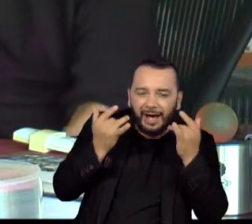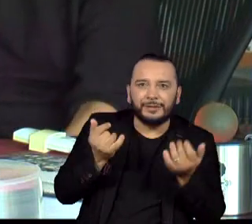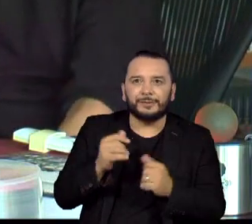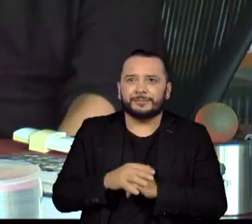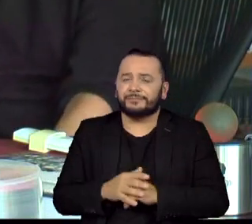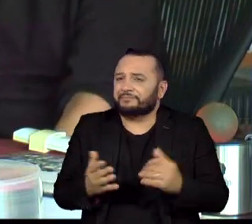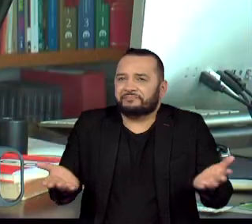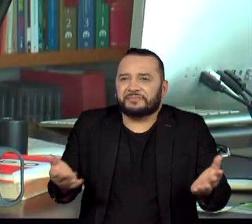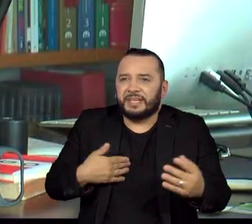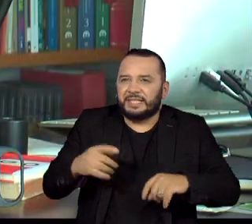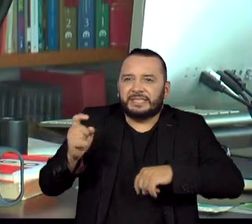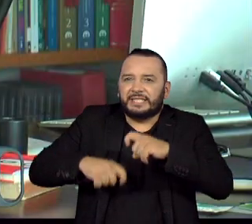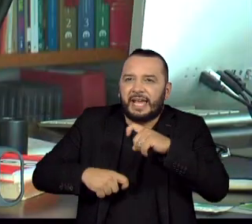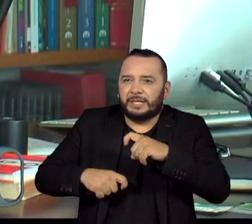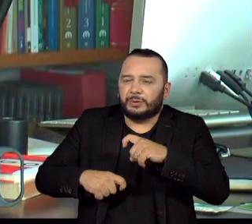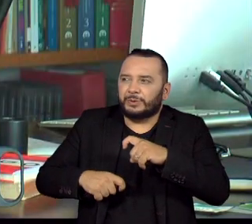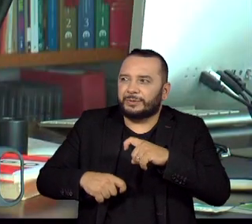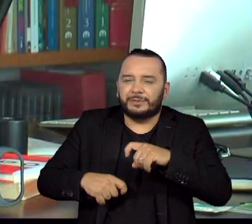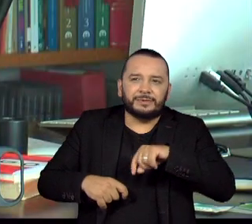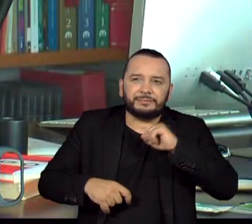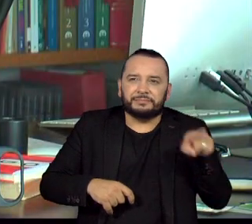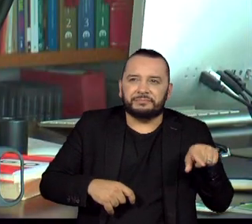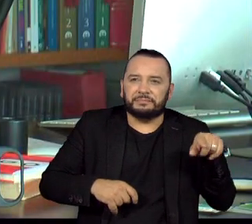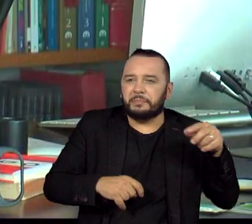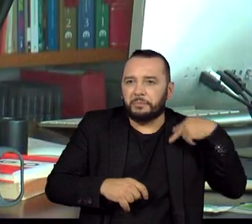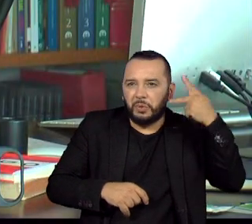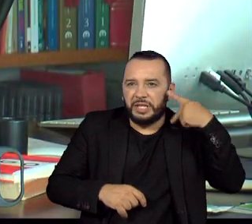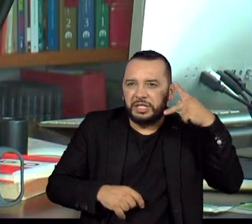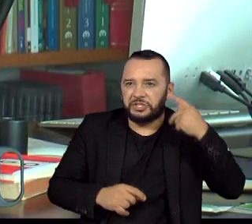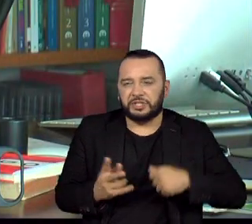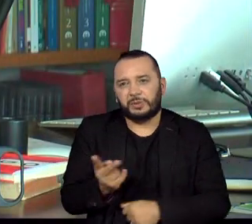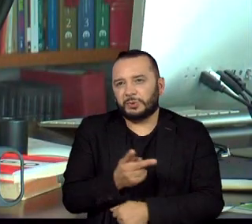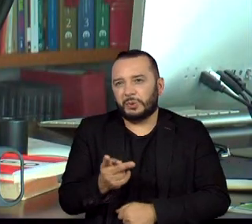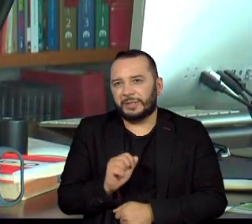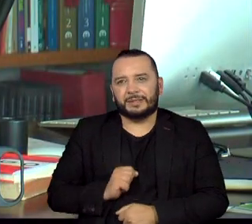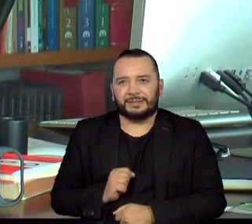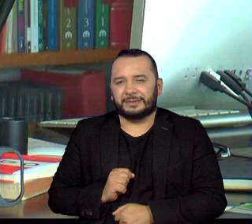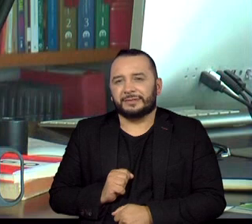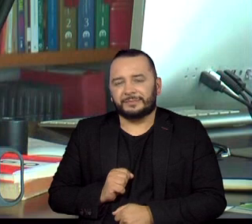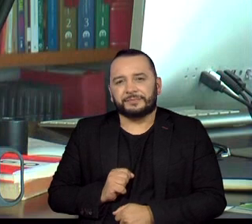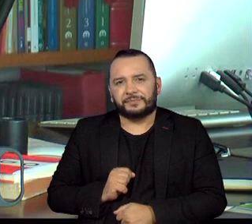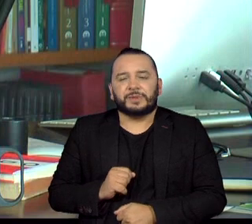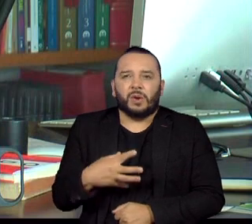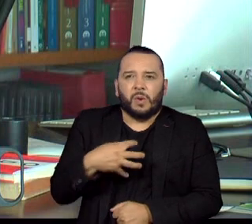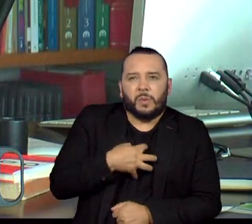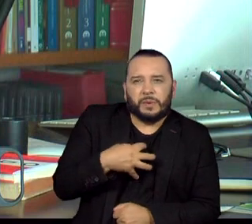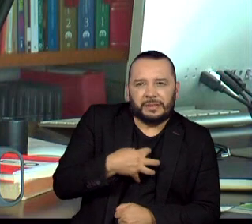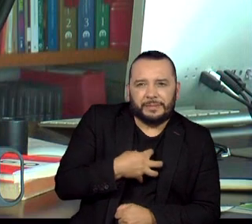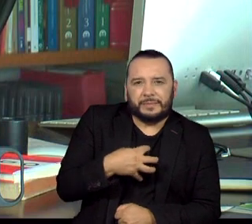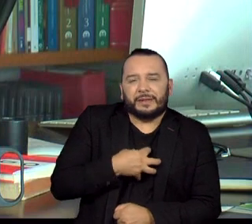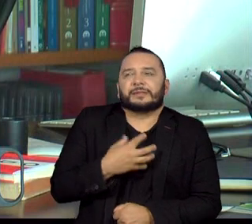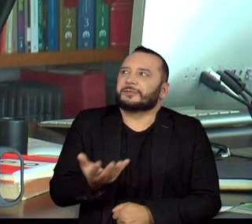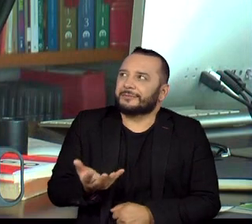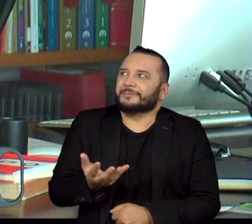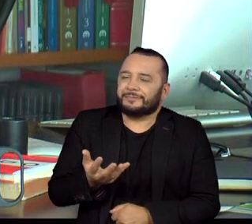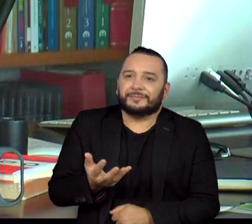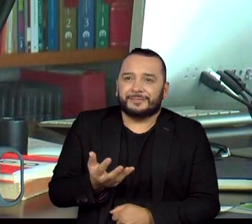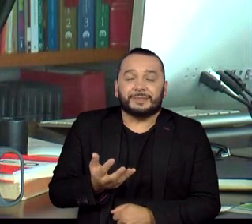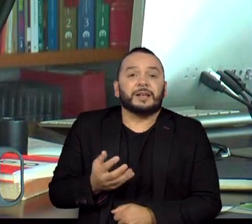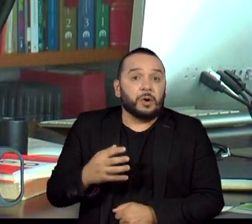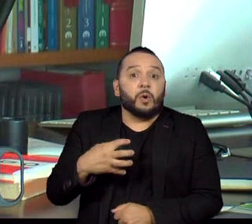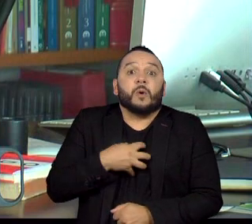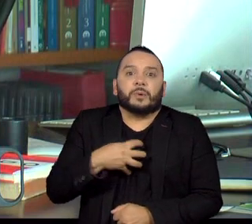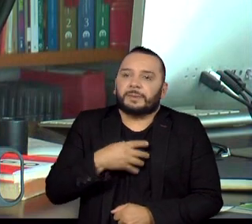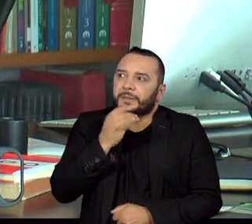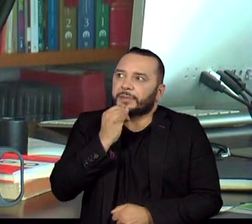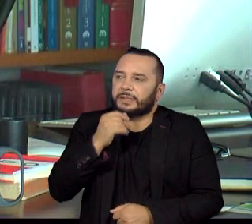Sexo é política, sem dúvida. As questões de comportamento são políticas,